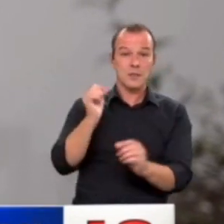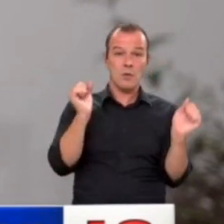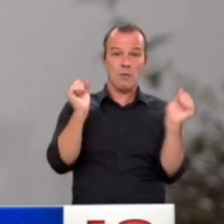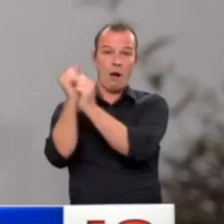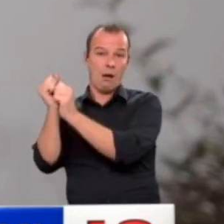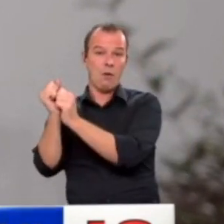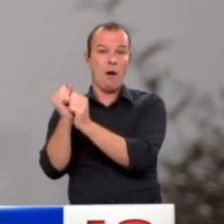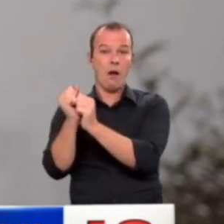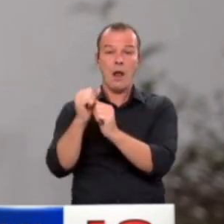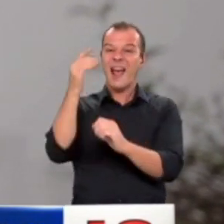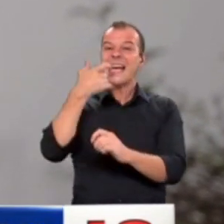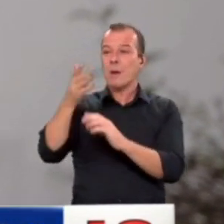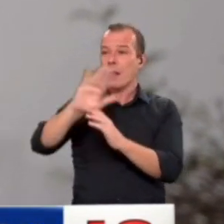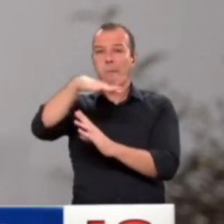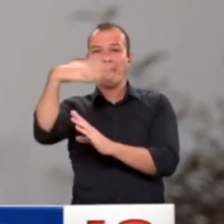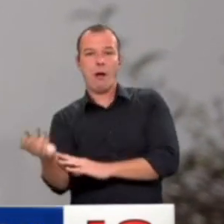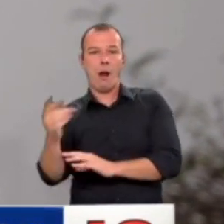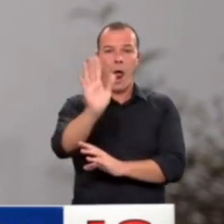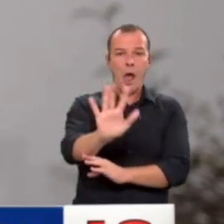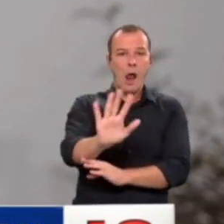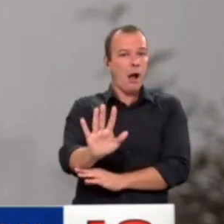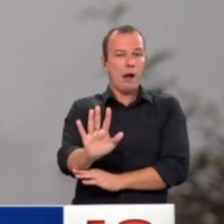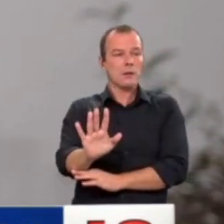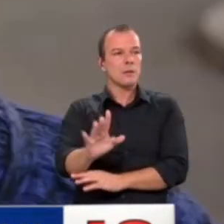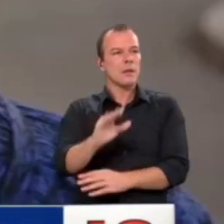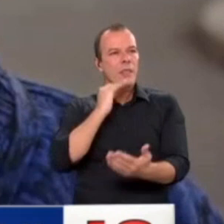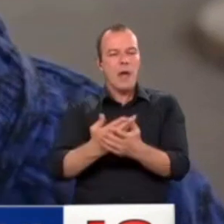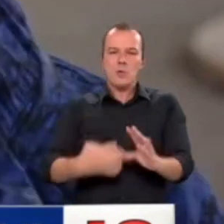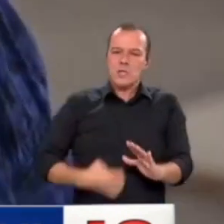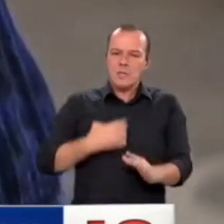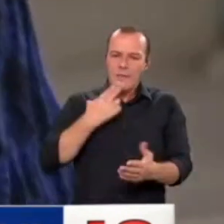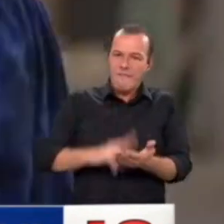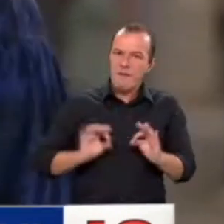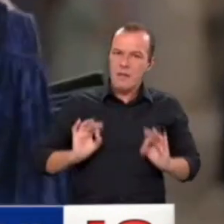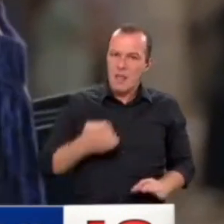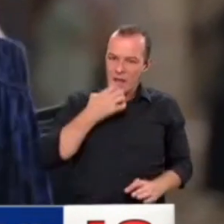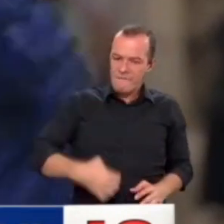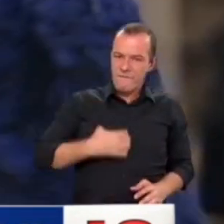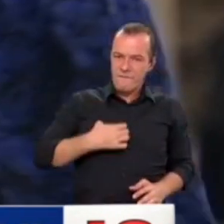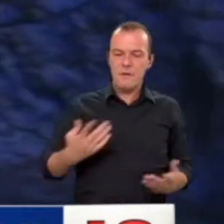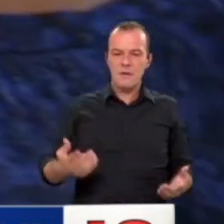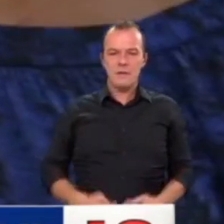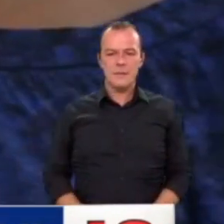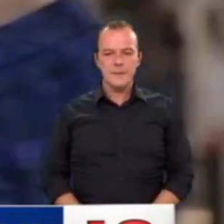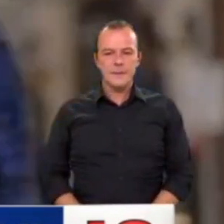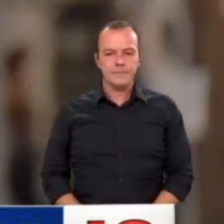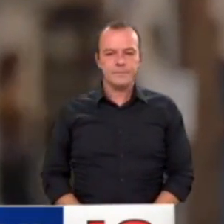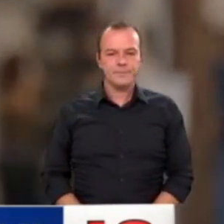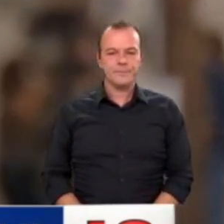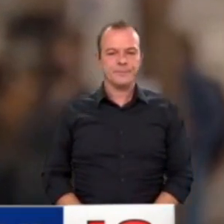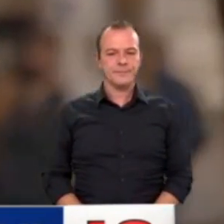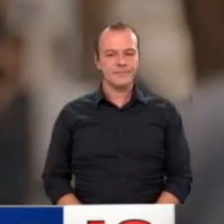Isso dá-nos uma noção de realidade e de realismo. Corta, muito bem feito. Muito